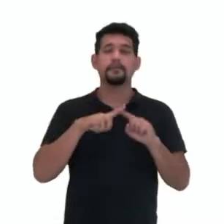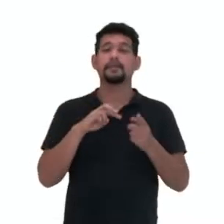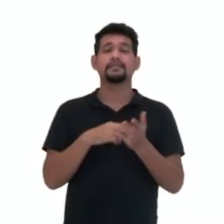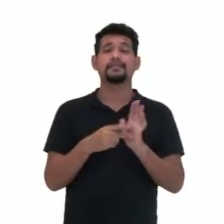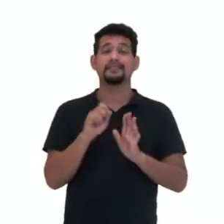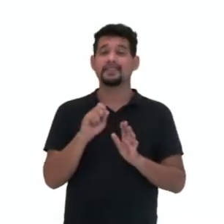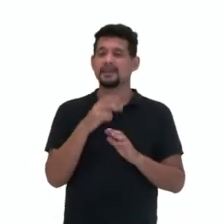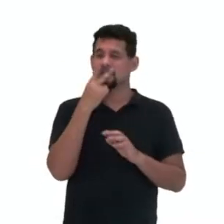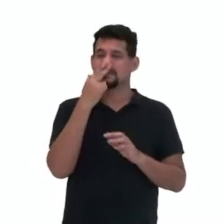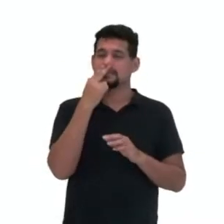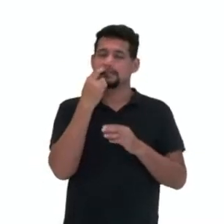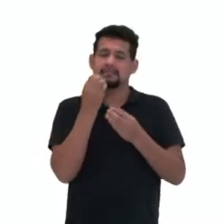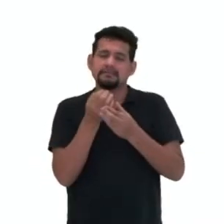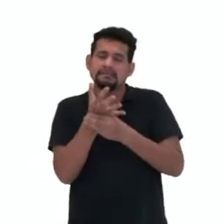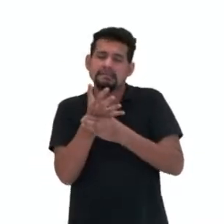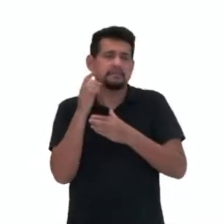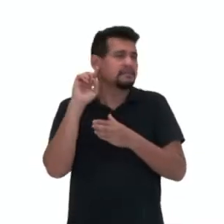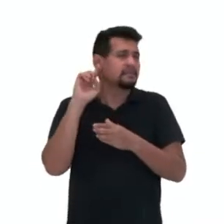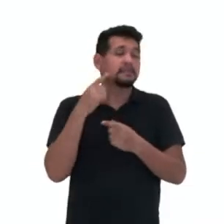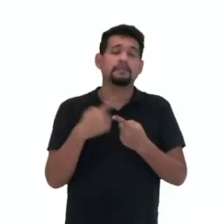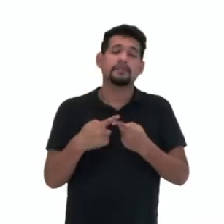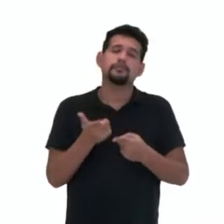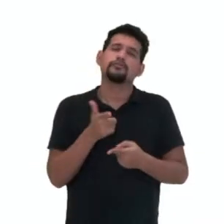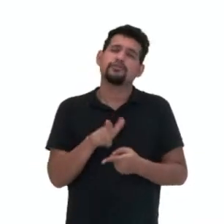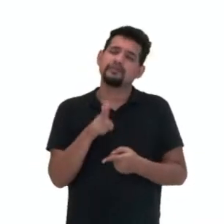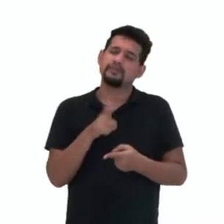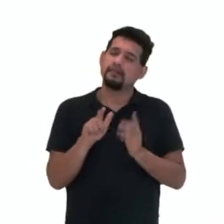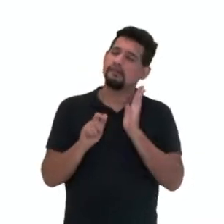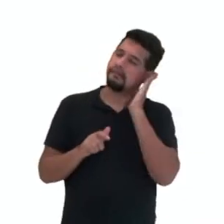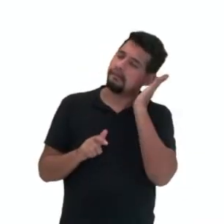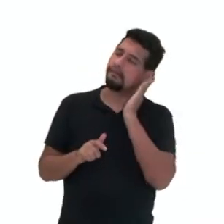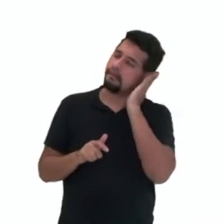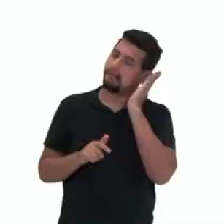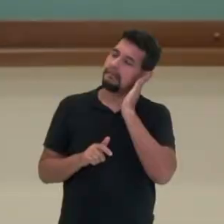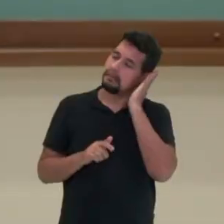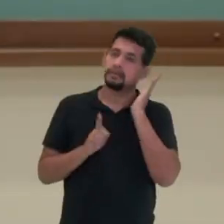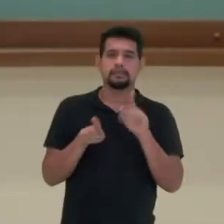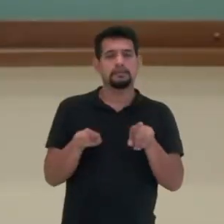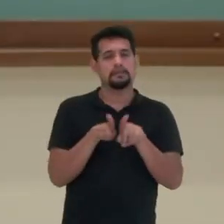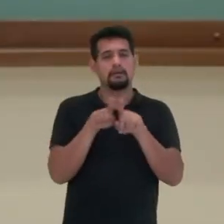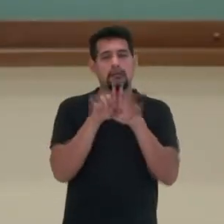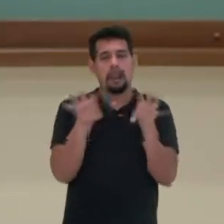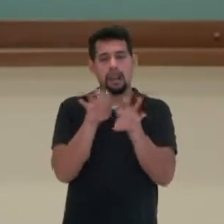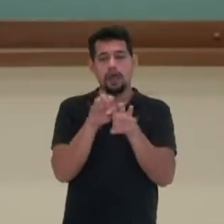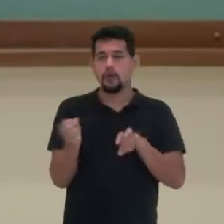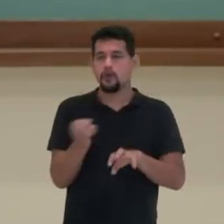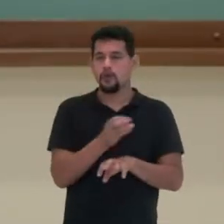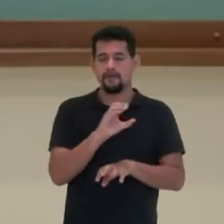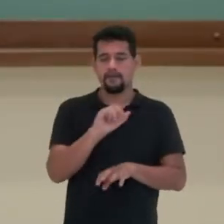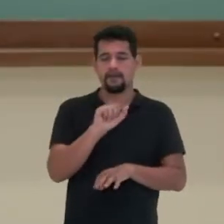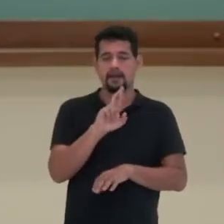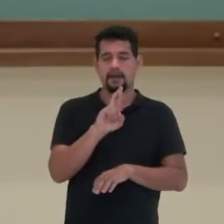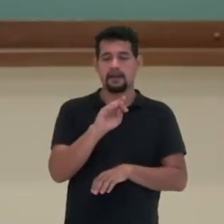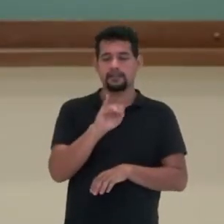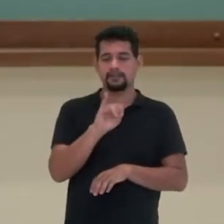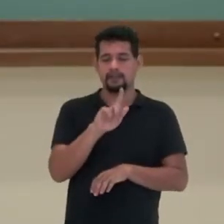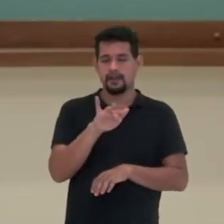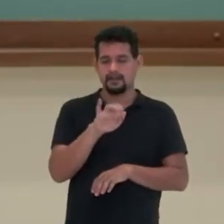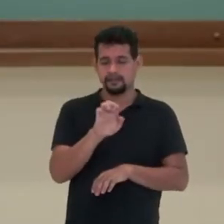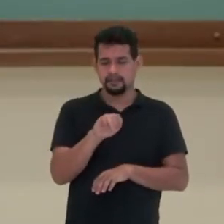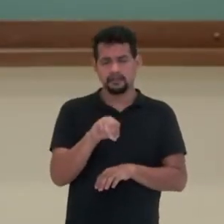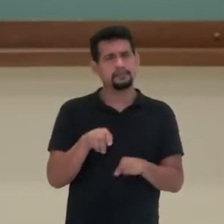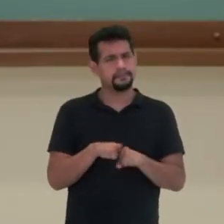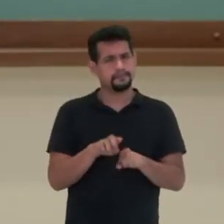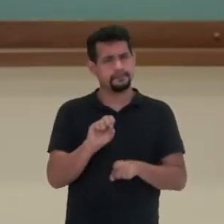de couve-flor é provocado pela repetição desse processo de formar novas cartilagens o tempo inteiro. Então,